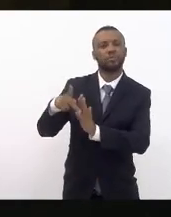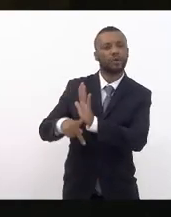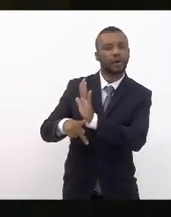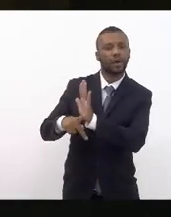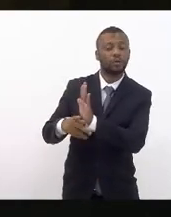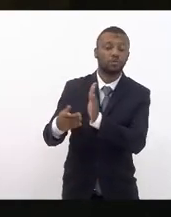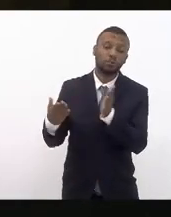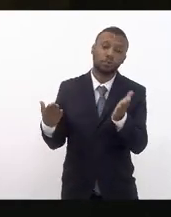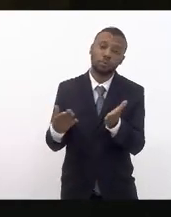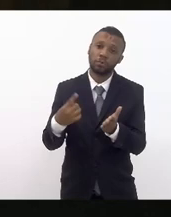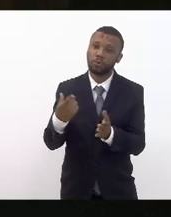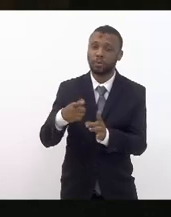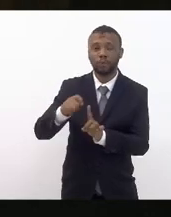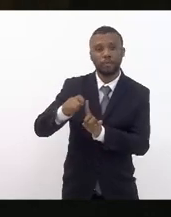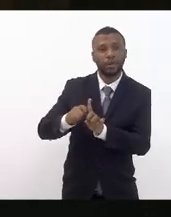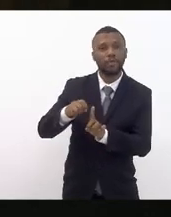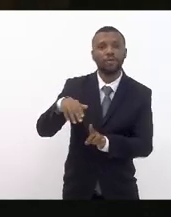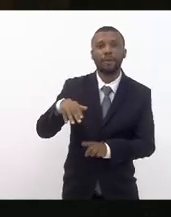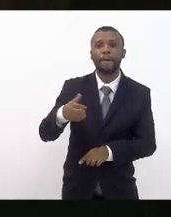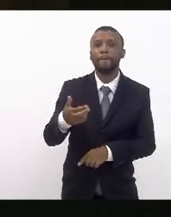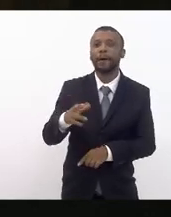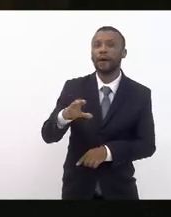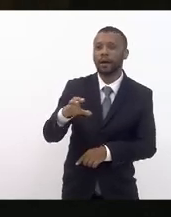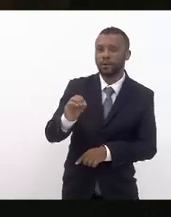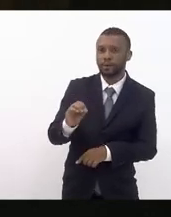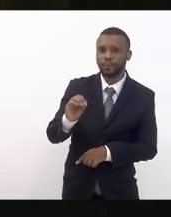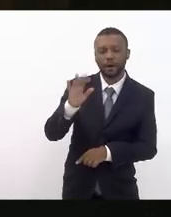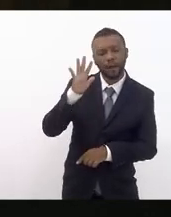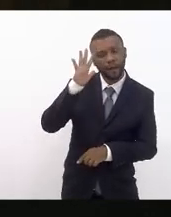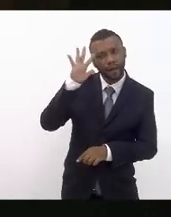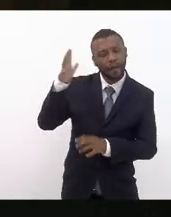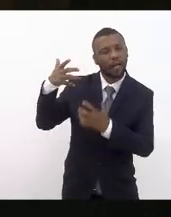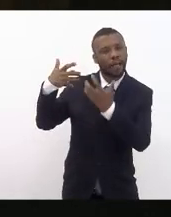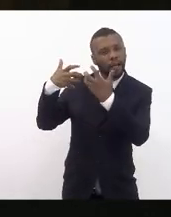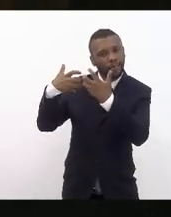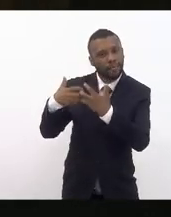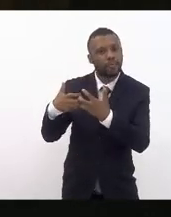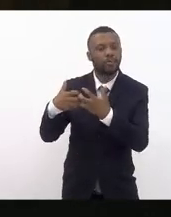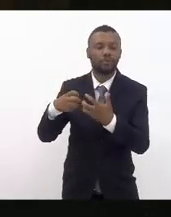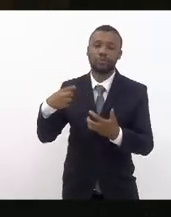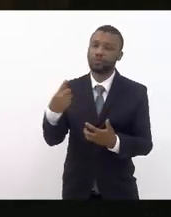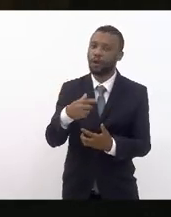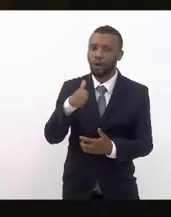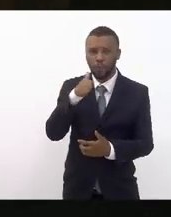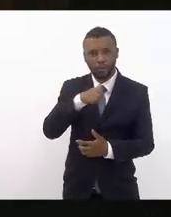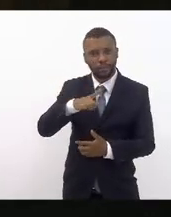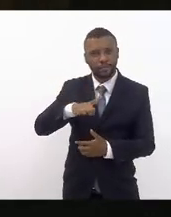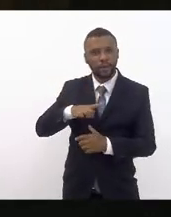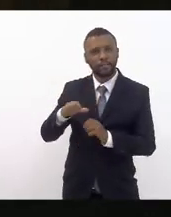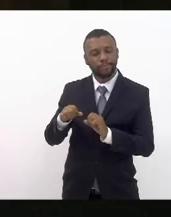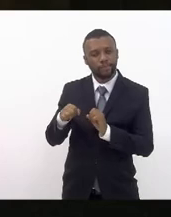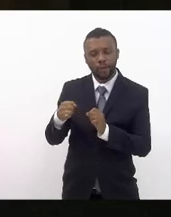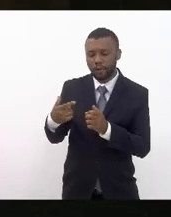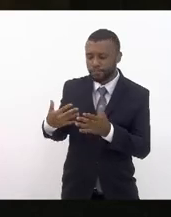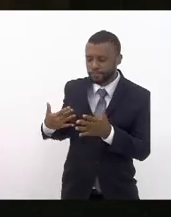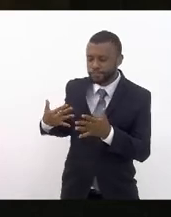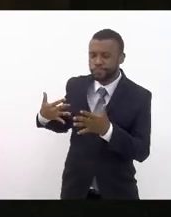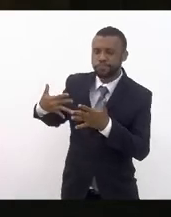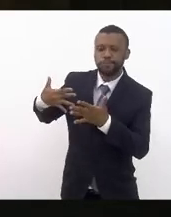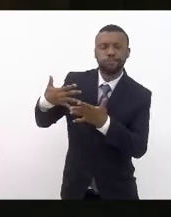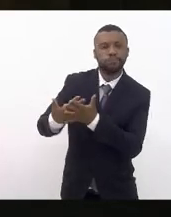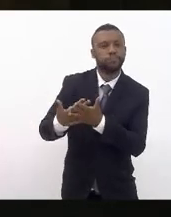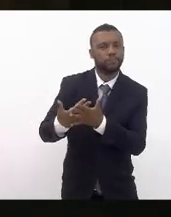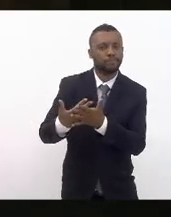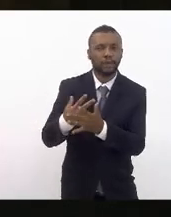Refletindo sobre as conquistas que nós, mulheres, obtivemos ao longo de toda a história, não